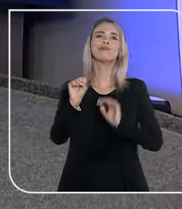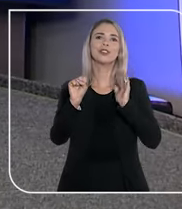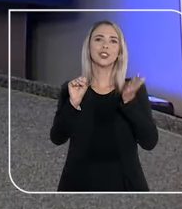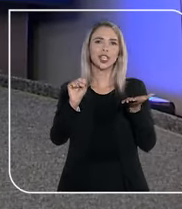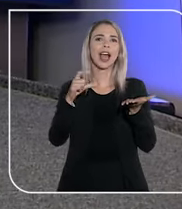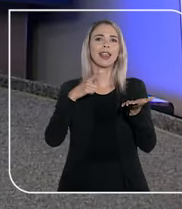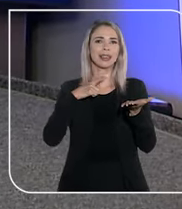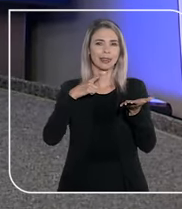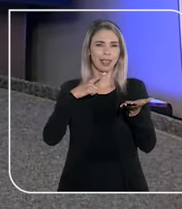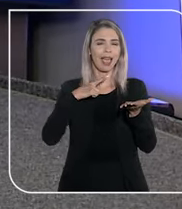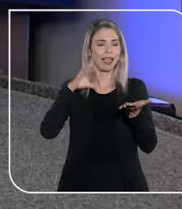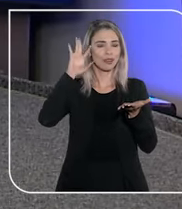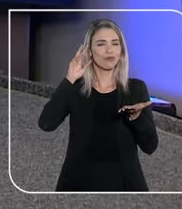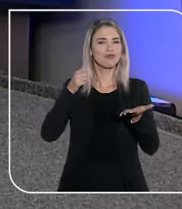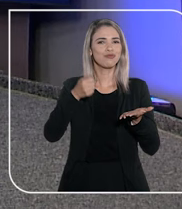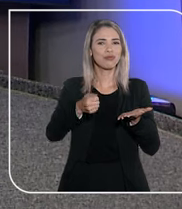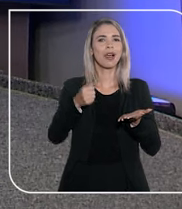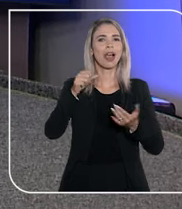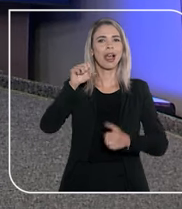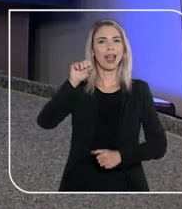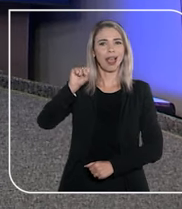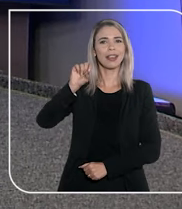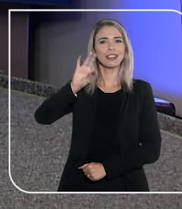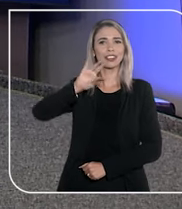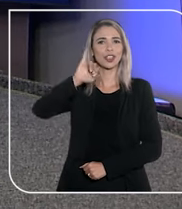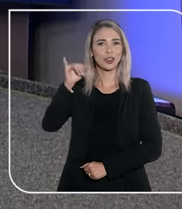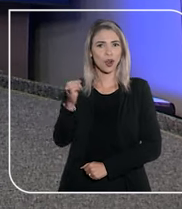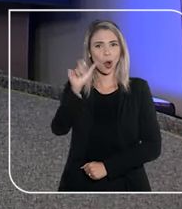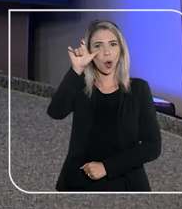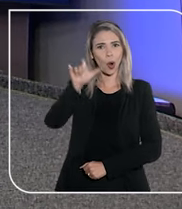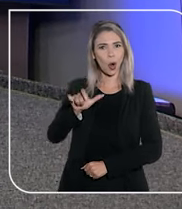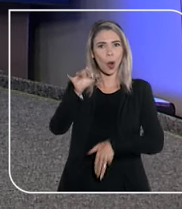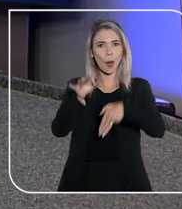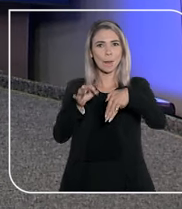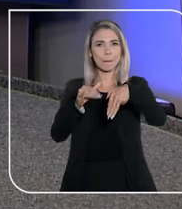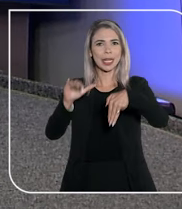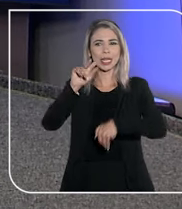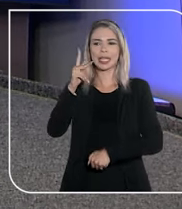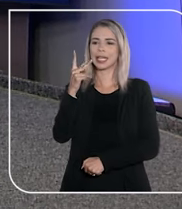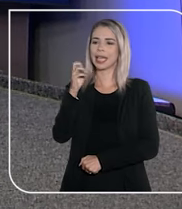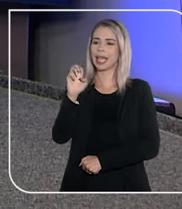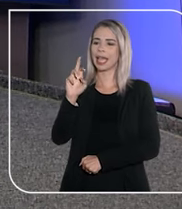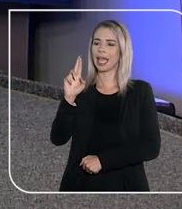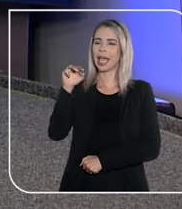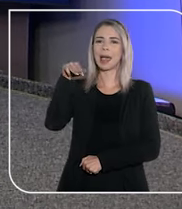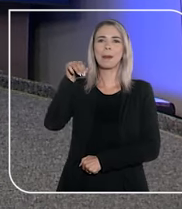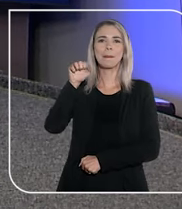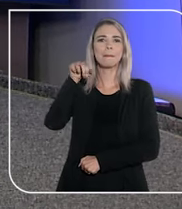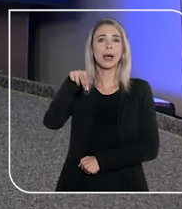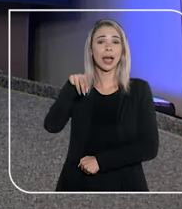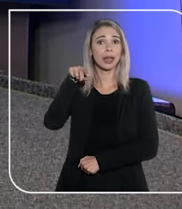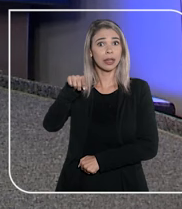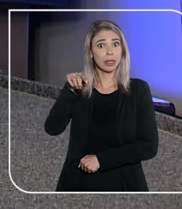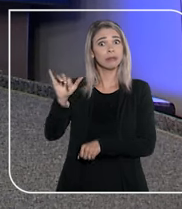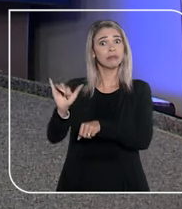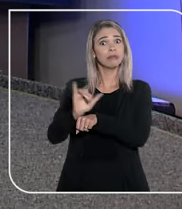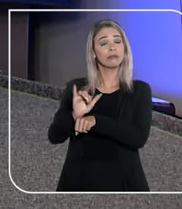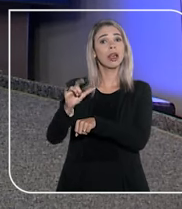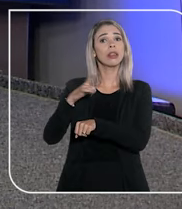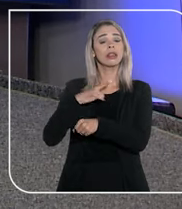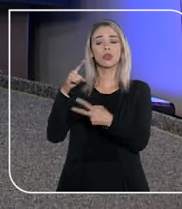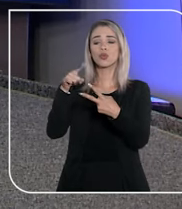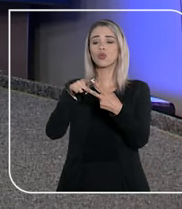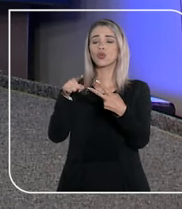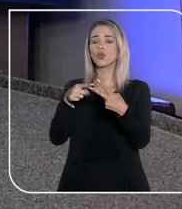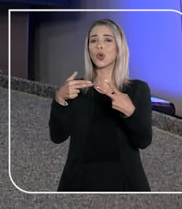um julgado ministro do Superior Tribunal de Justiça, Herman Benjamin, esse instrumento possui, abre aspas, duas